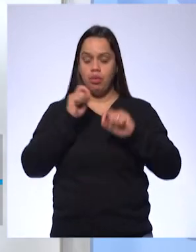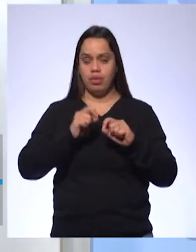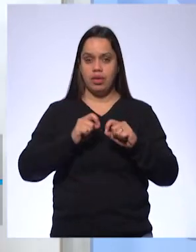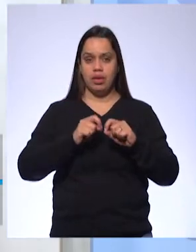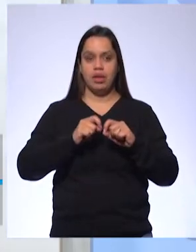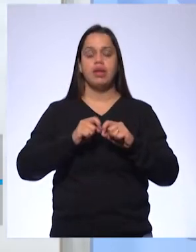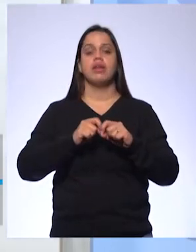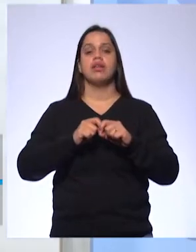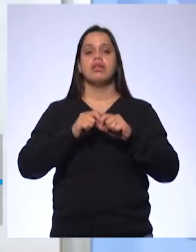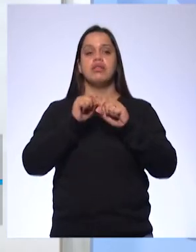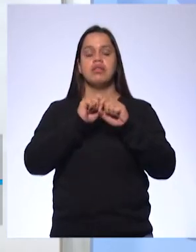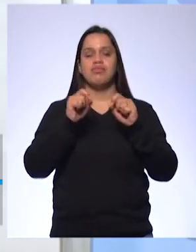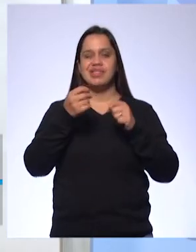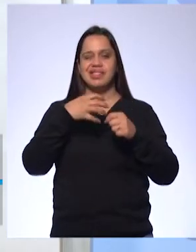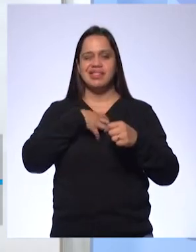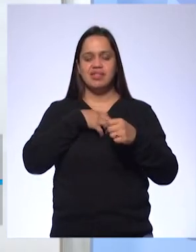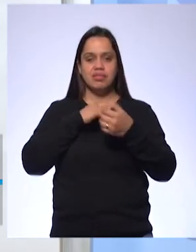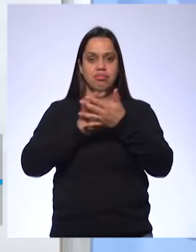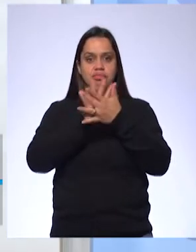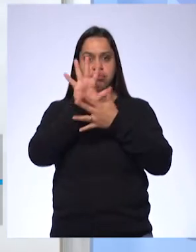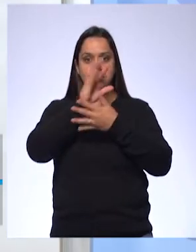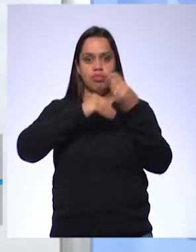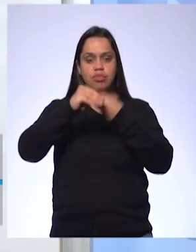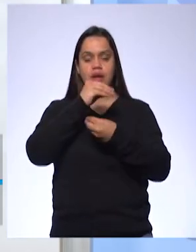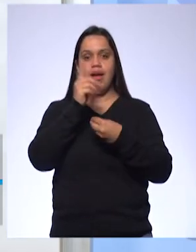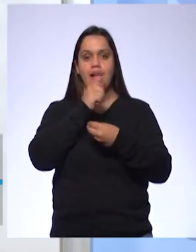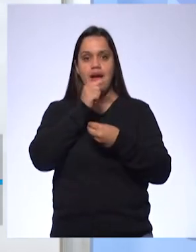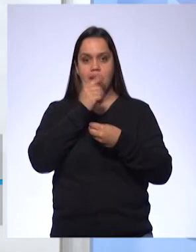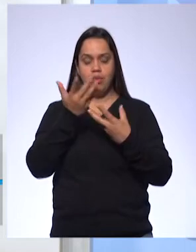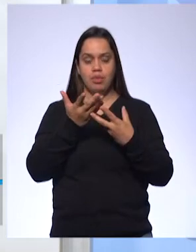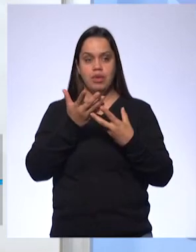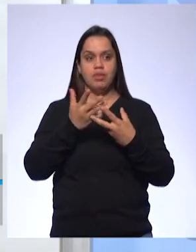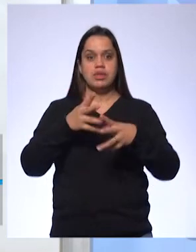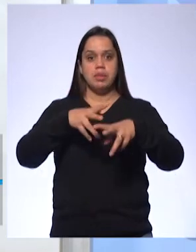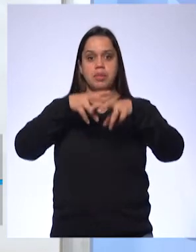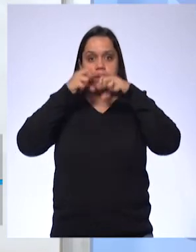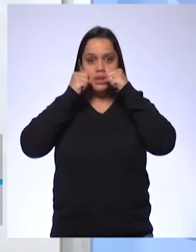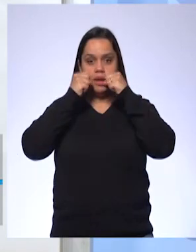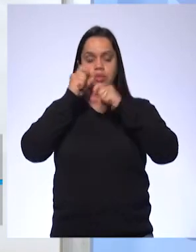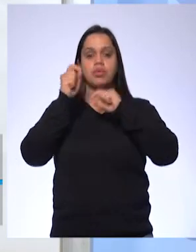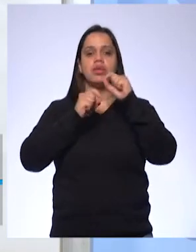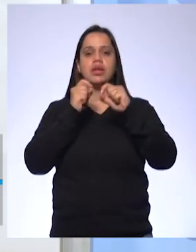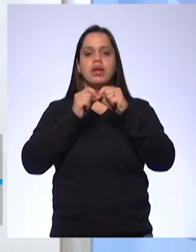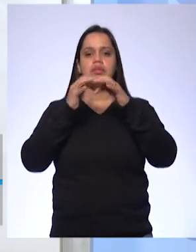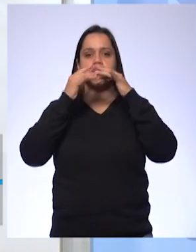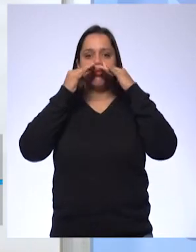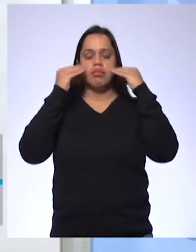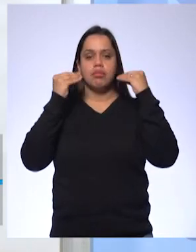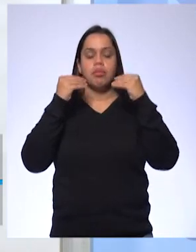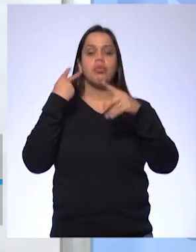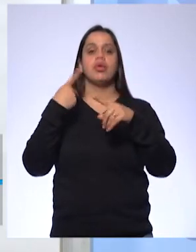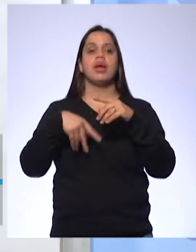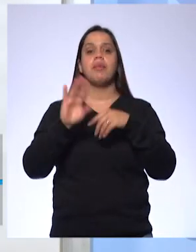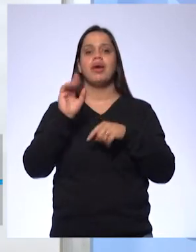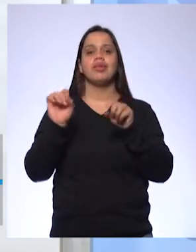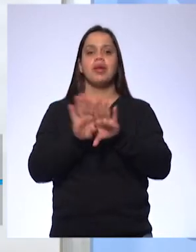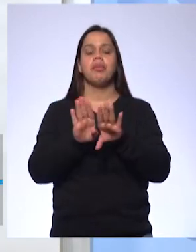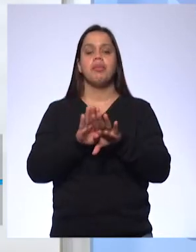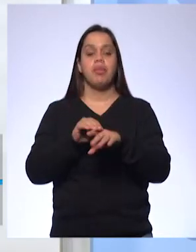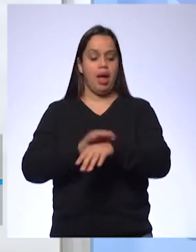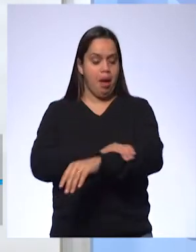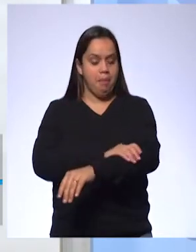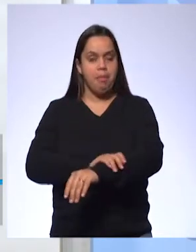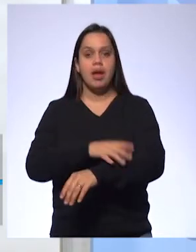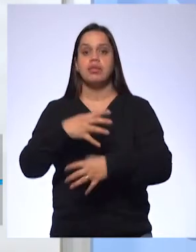está presente na água do mar. E você percebe isso na respiração. Sua pele também, pelo processo de evapotranspiração